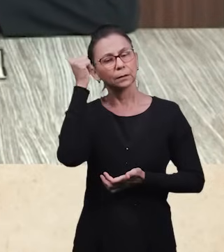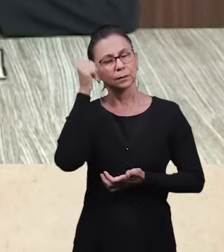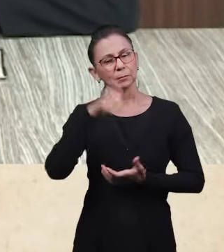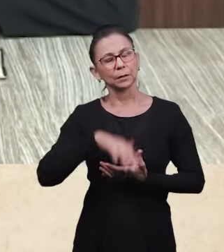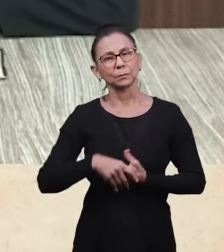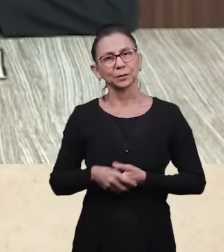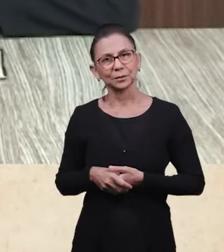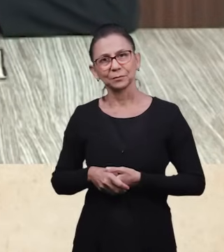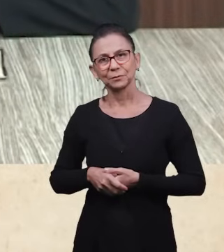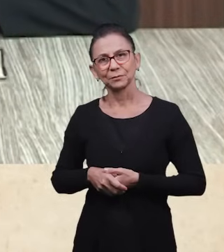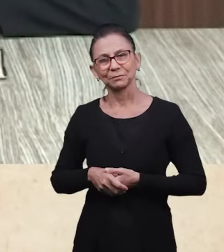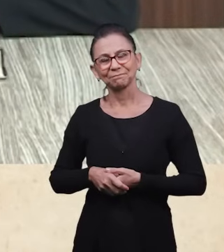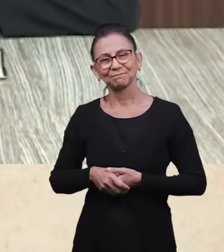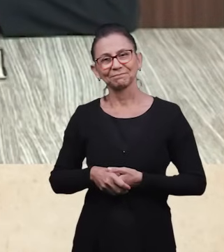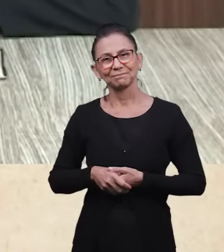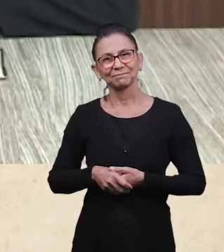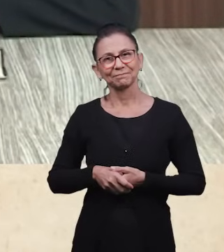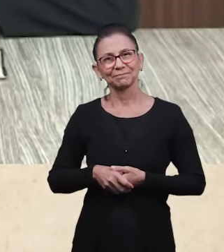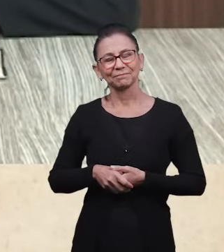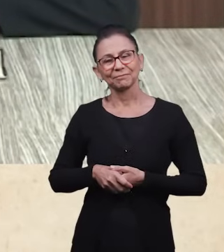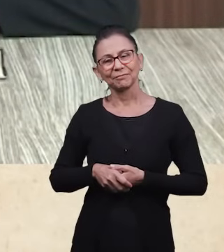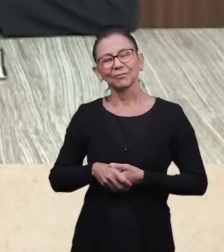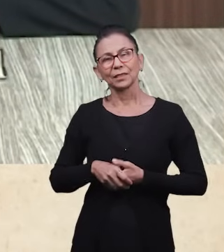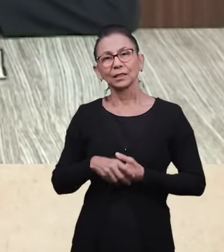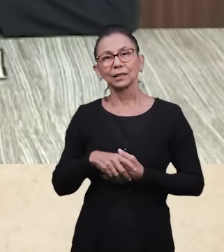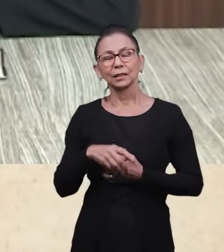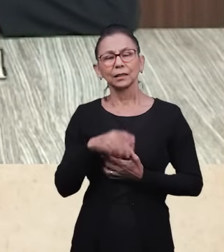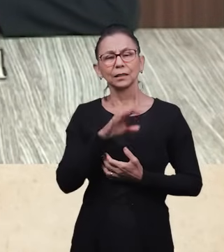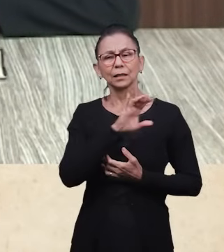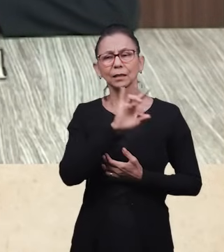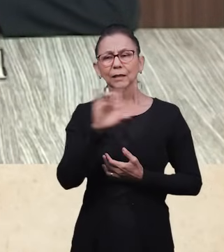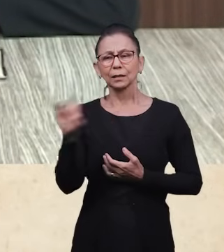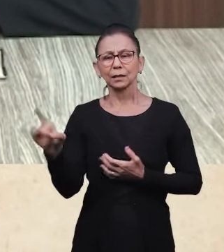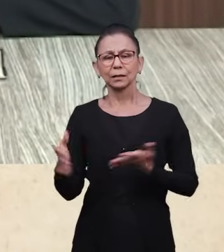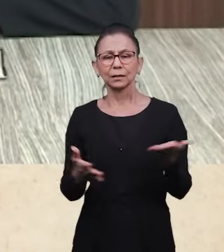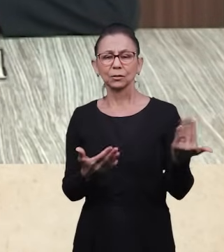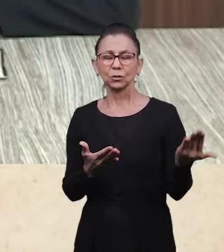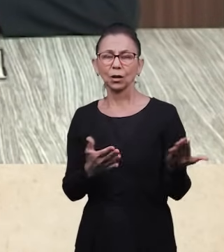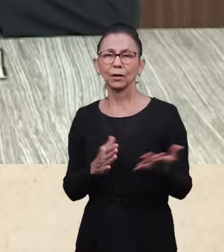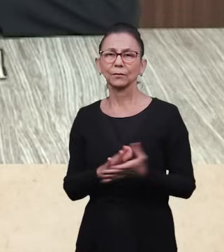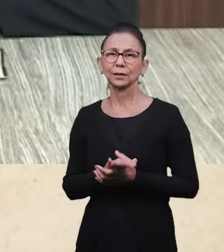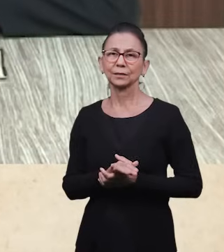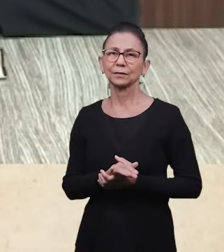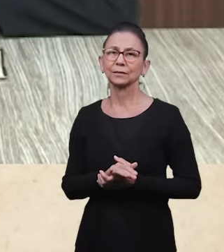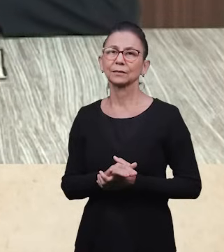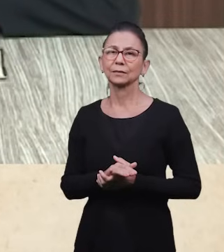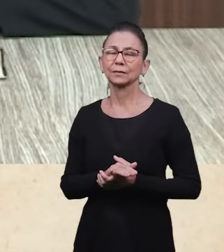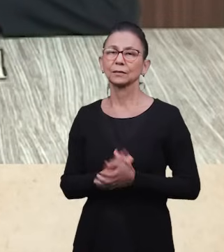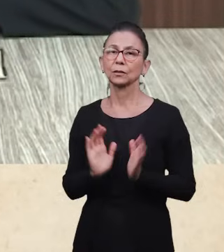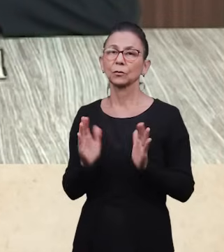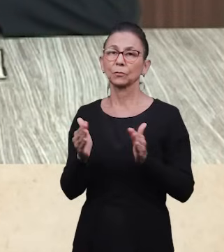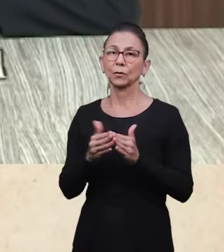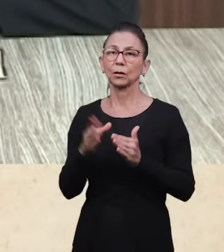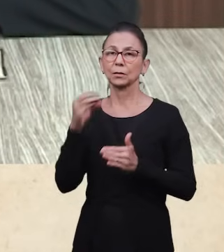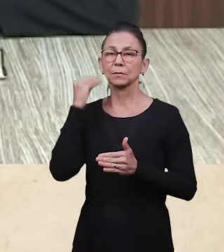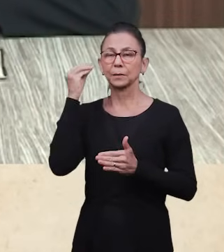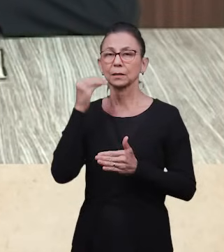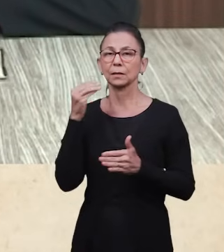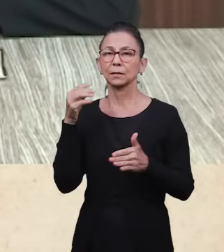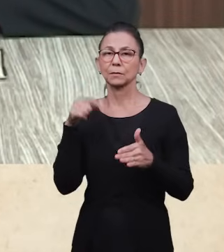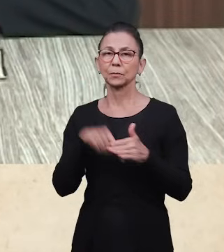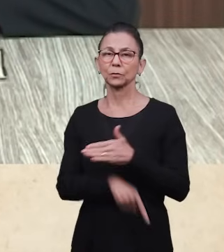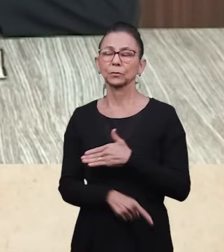sabemos que a cada dia todo o zelo e toda a preocupação de cada um é viver experiências